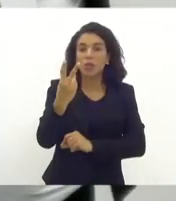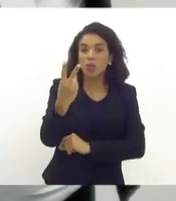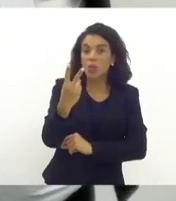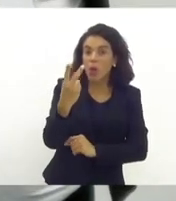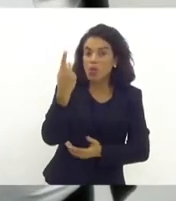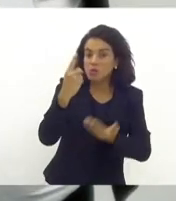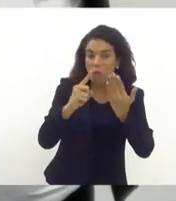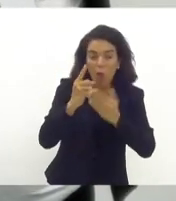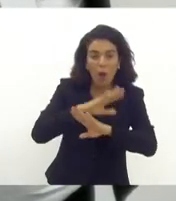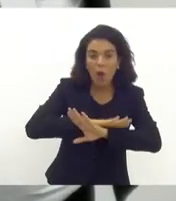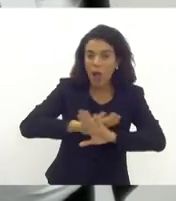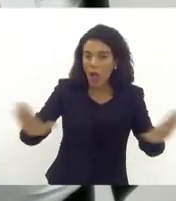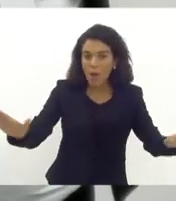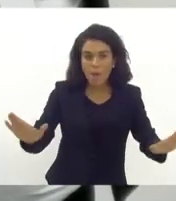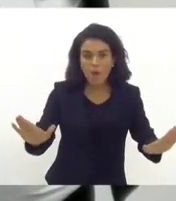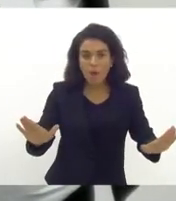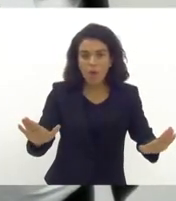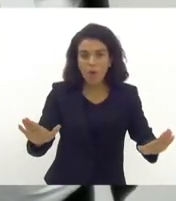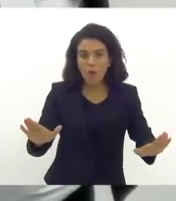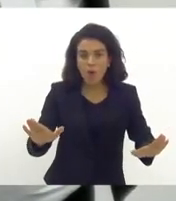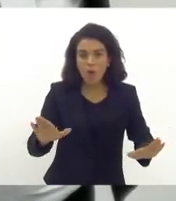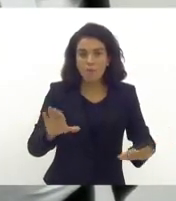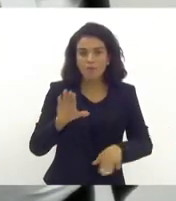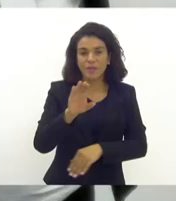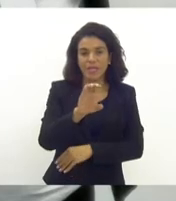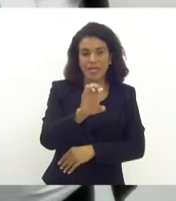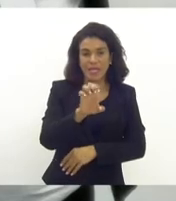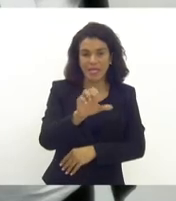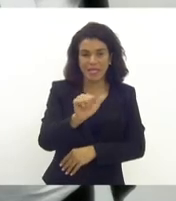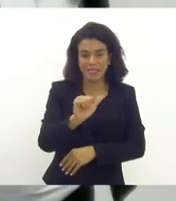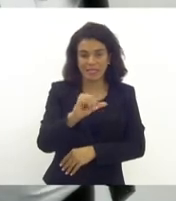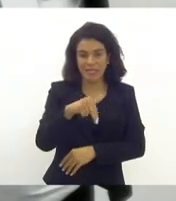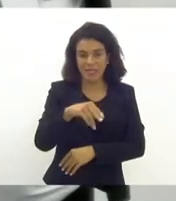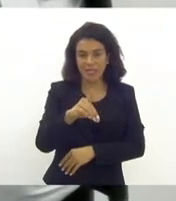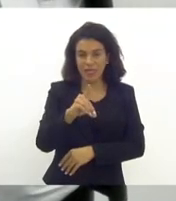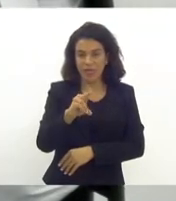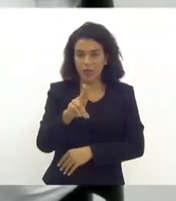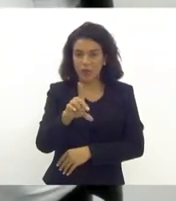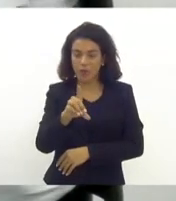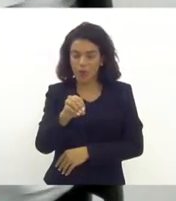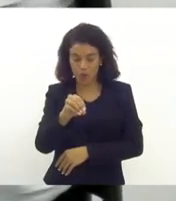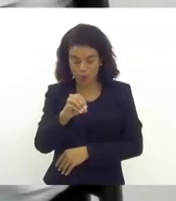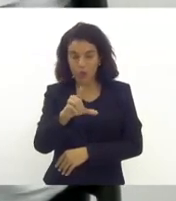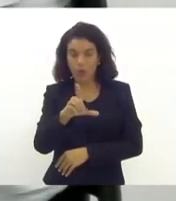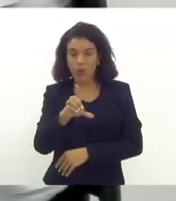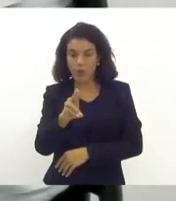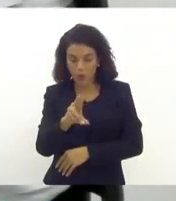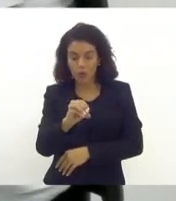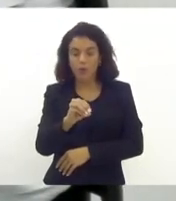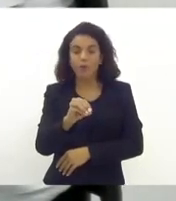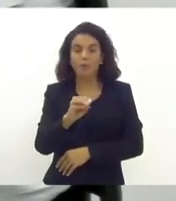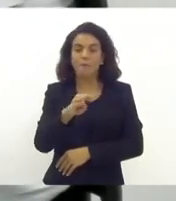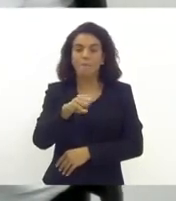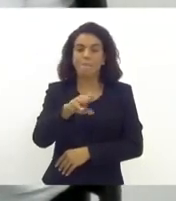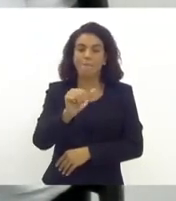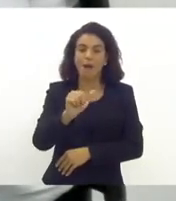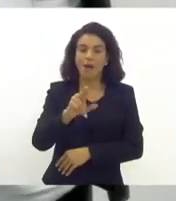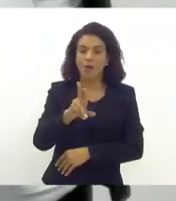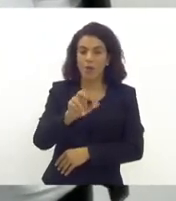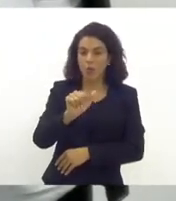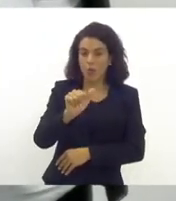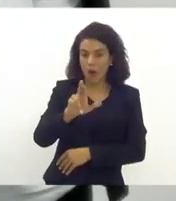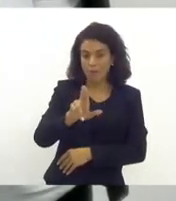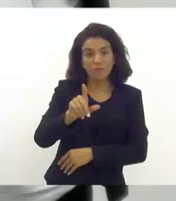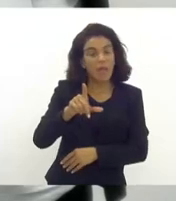blocos mais importantes dessa cidade acabou escravo da Mauá que fazia um trabalho muito interessante eles fizeram